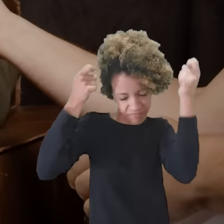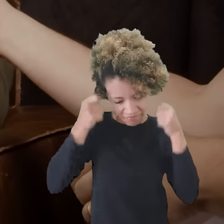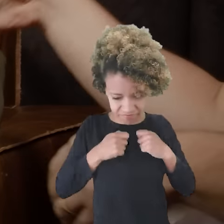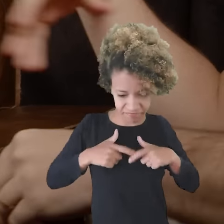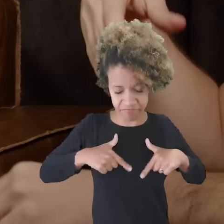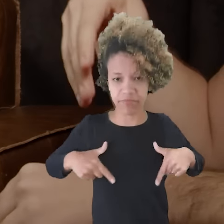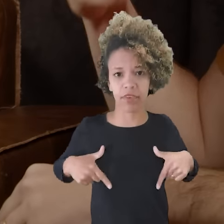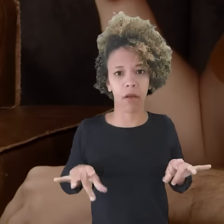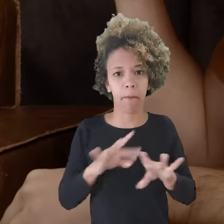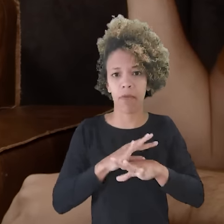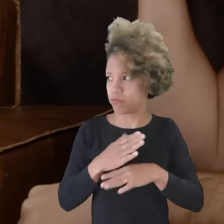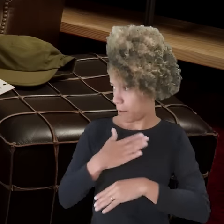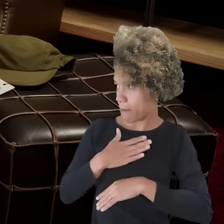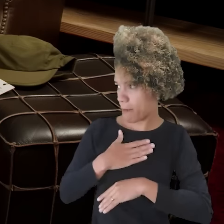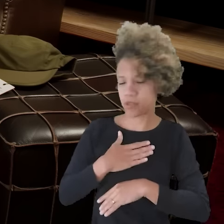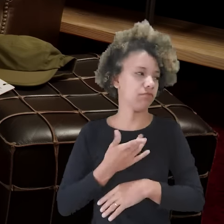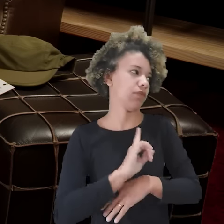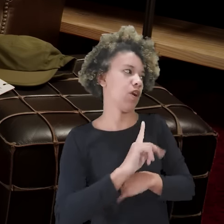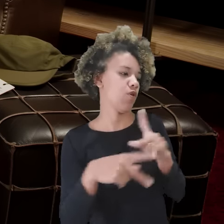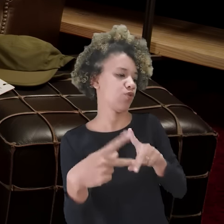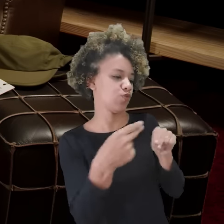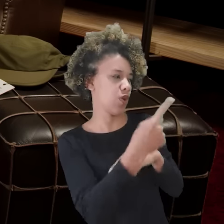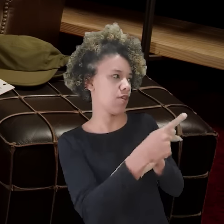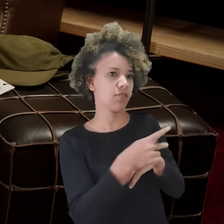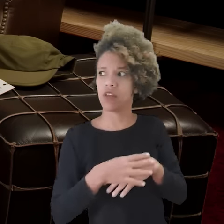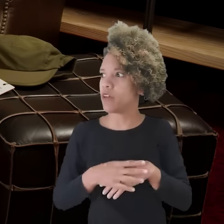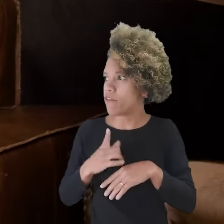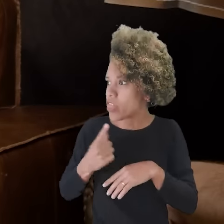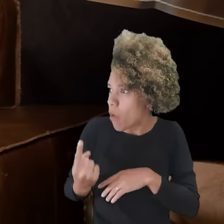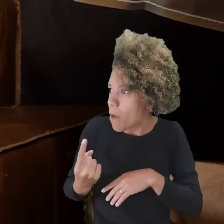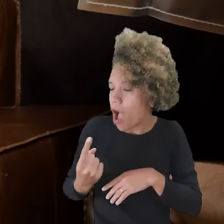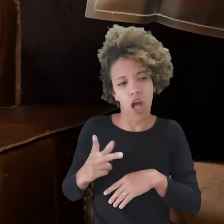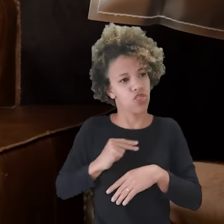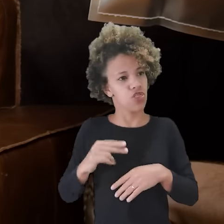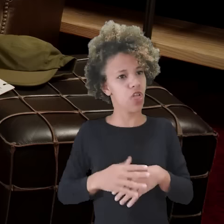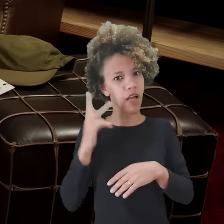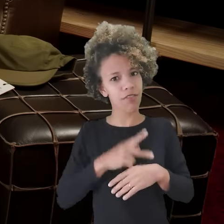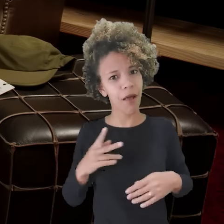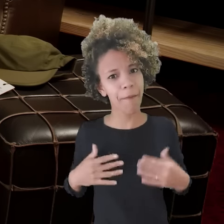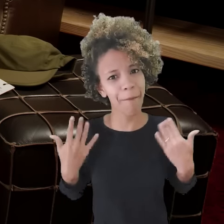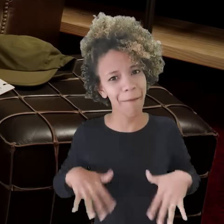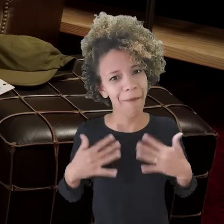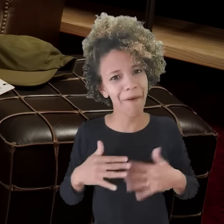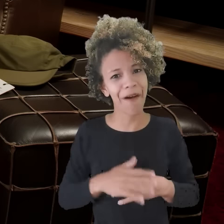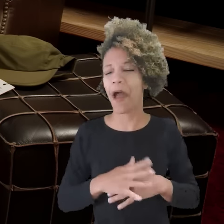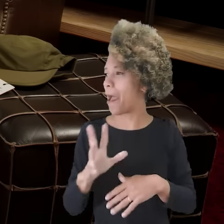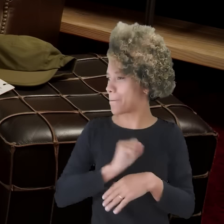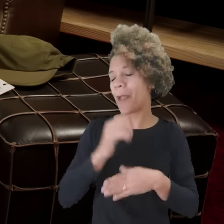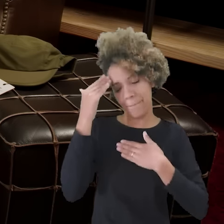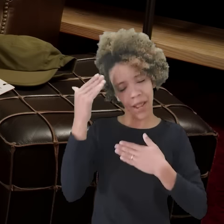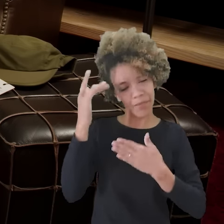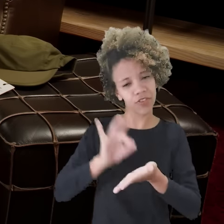ela desamassa essa é minha não a sua tá aqui vou ganhar uma vai Eita Adorei obrigado